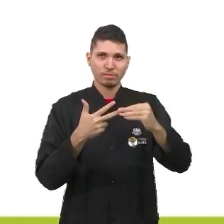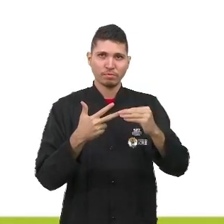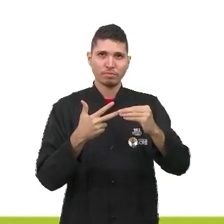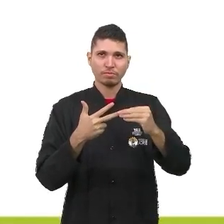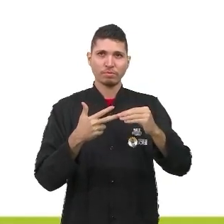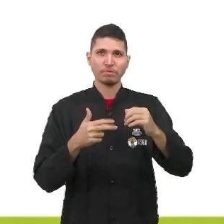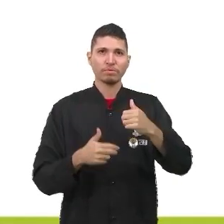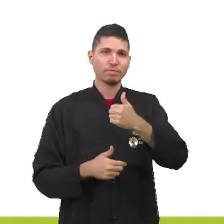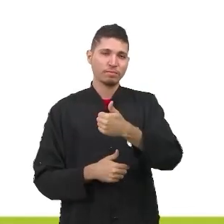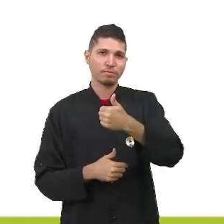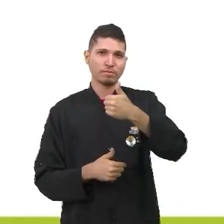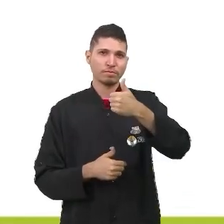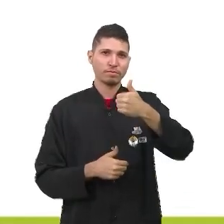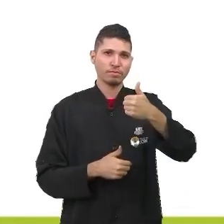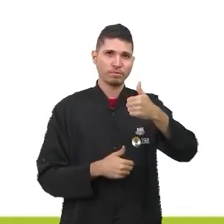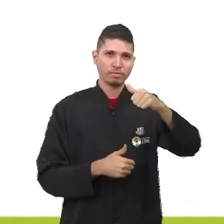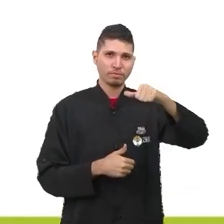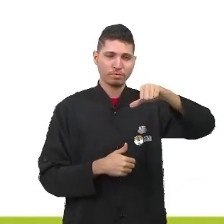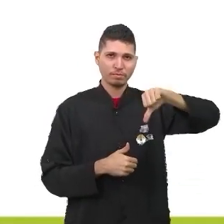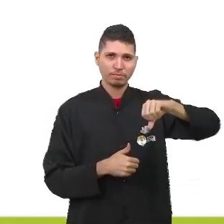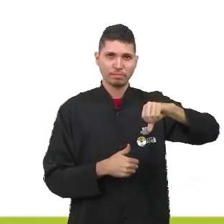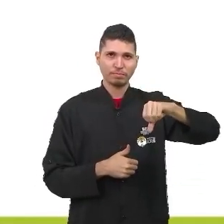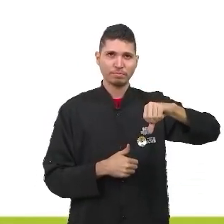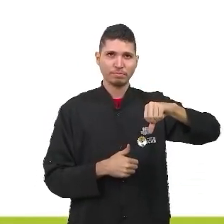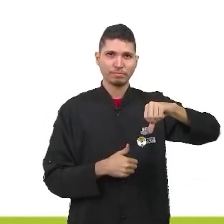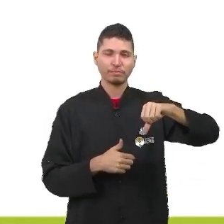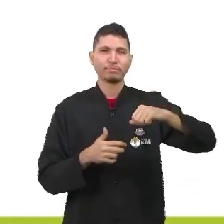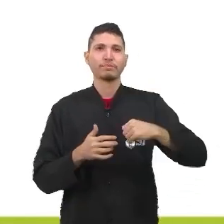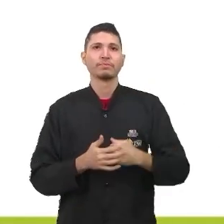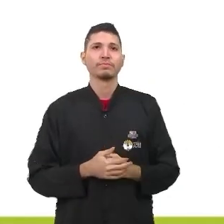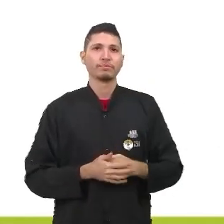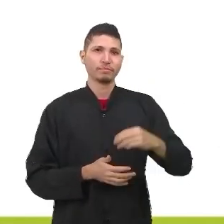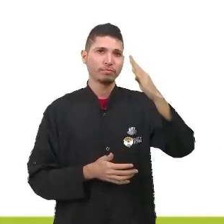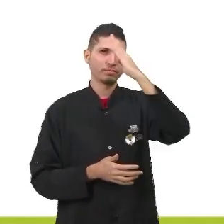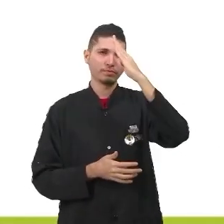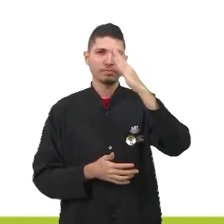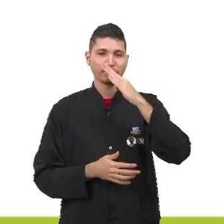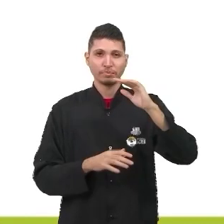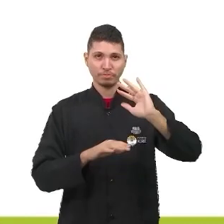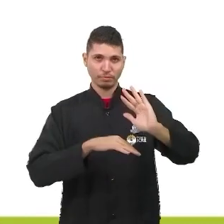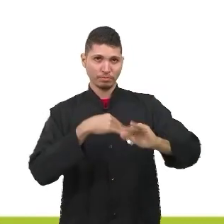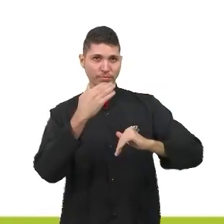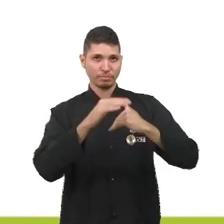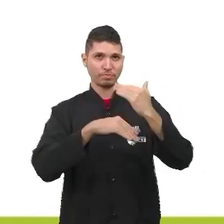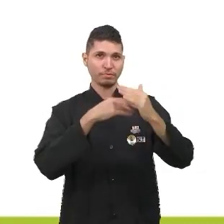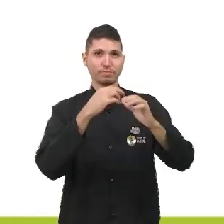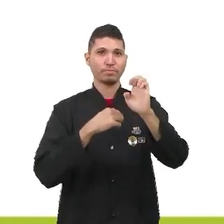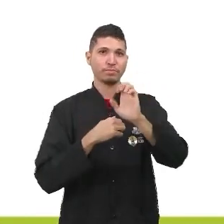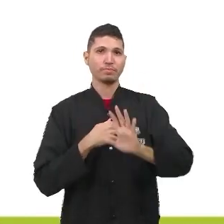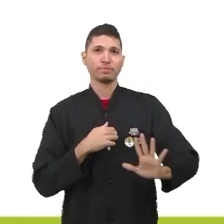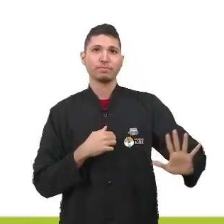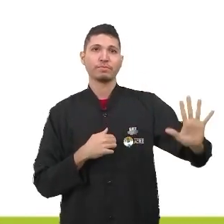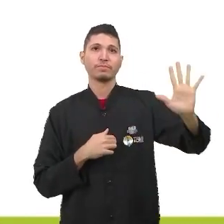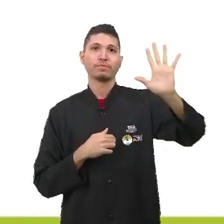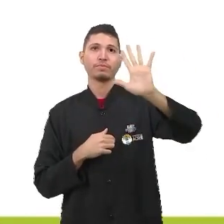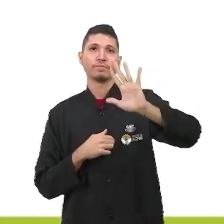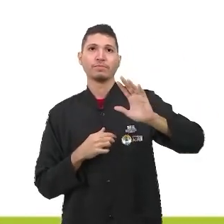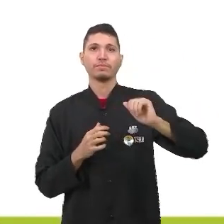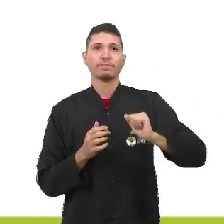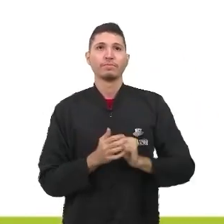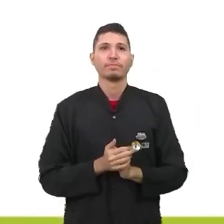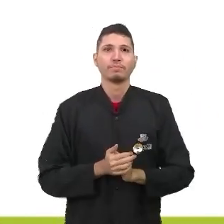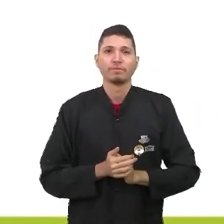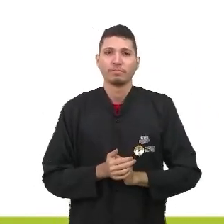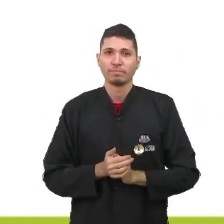questão 119. Diz assim: Brasilidade em construção. A Europa curvou-se ante o